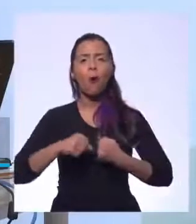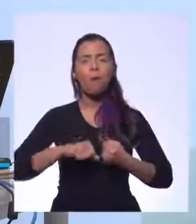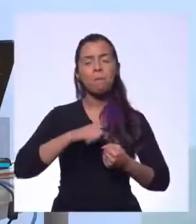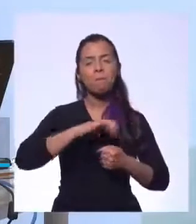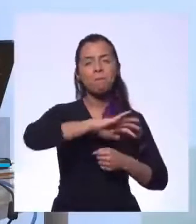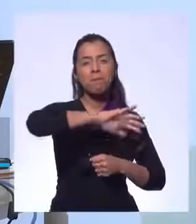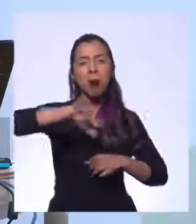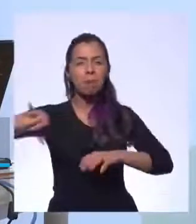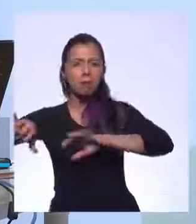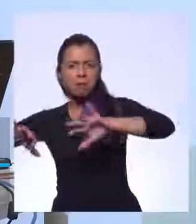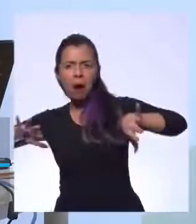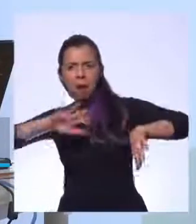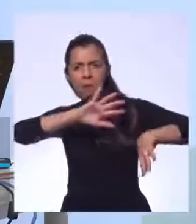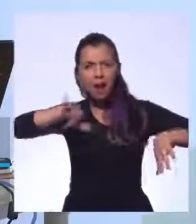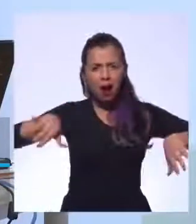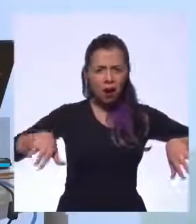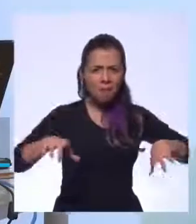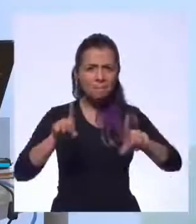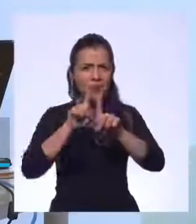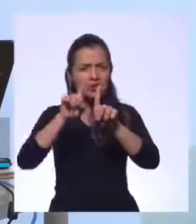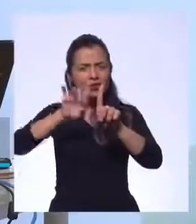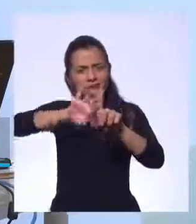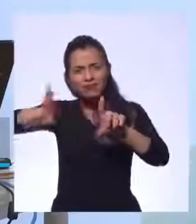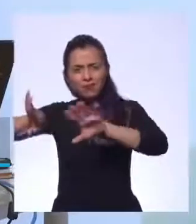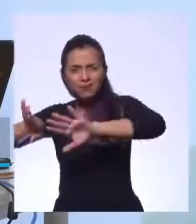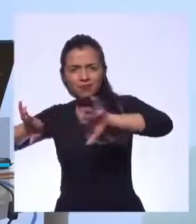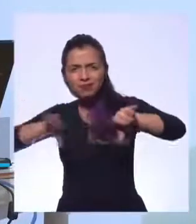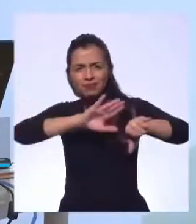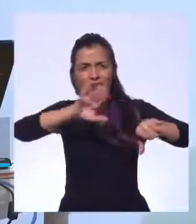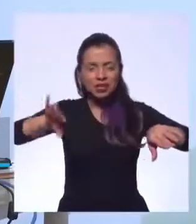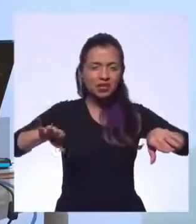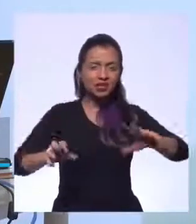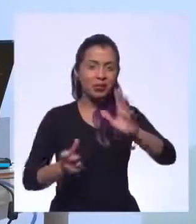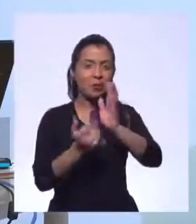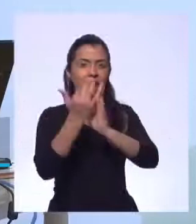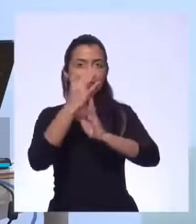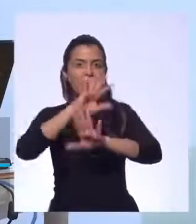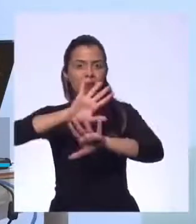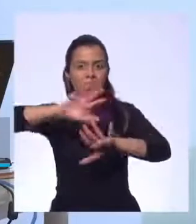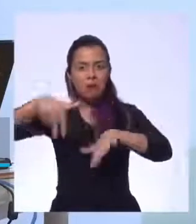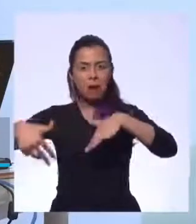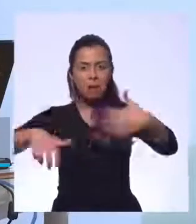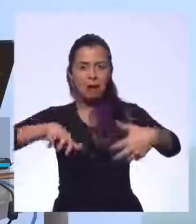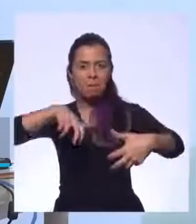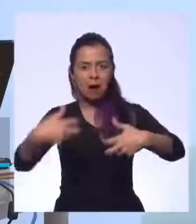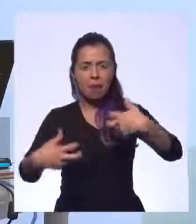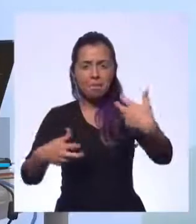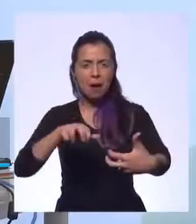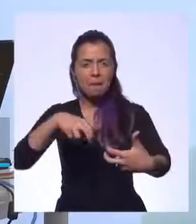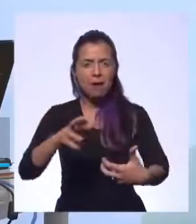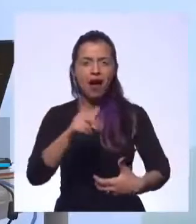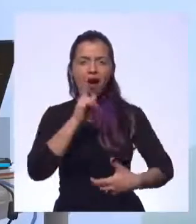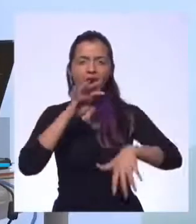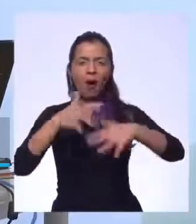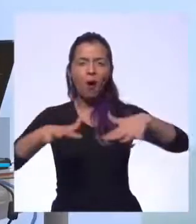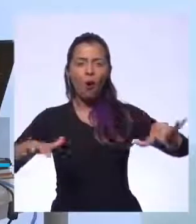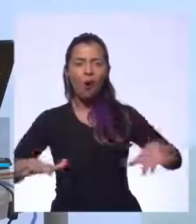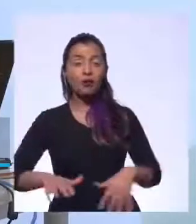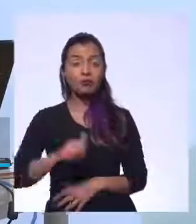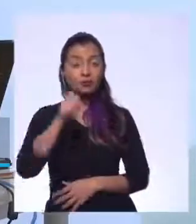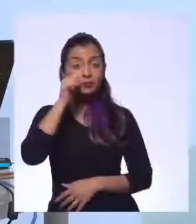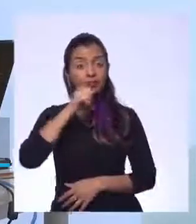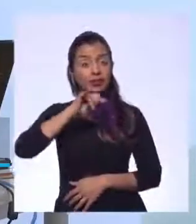empurrando alguns pescadores, que a esta altura já eram uns 10. Todos caem no rio. Yara, tentando se acalmar,